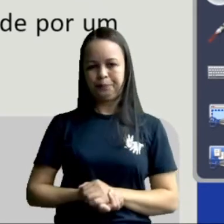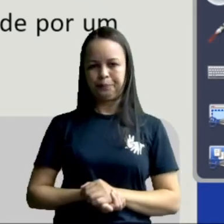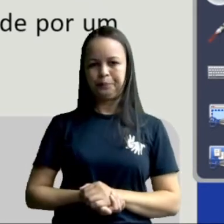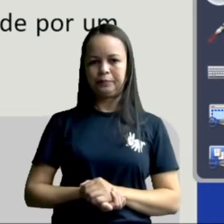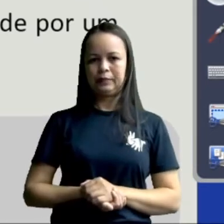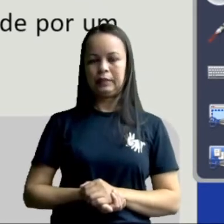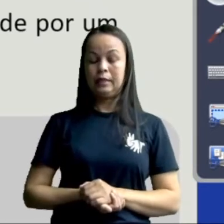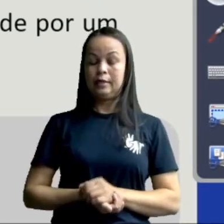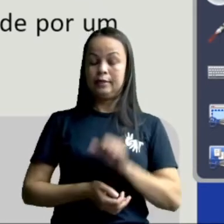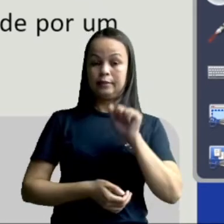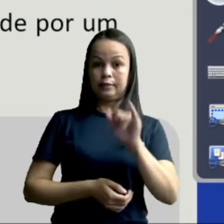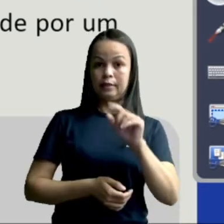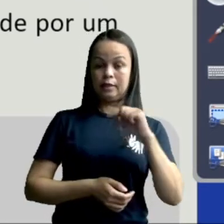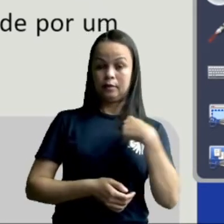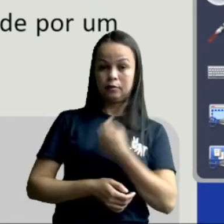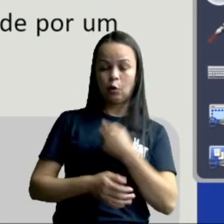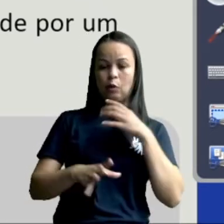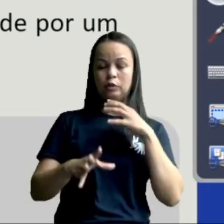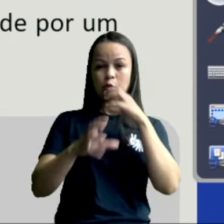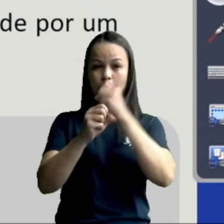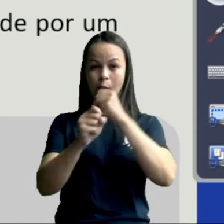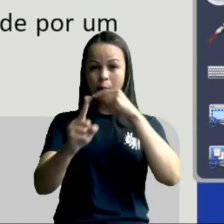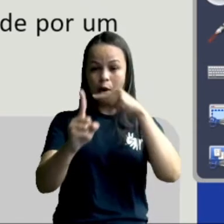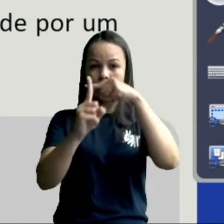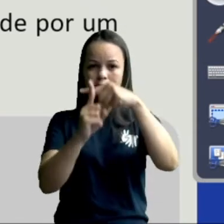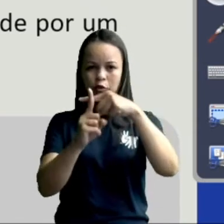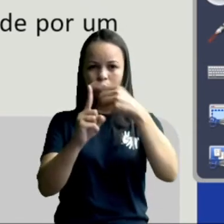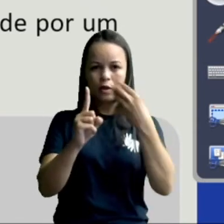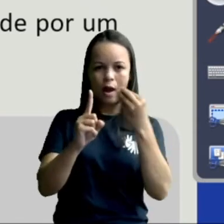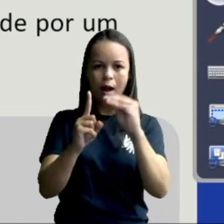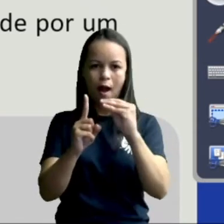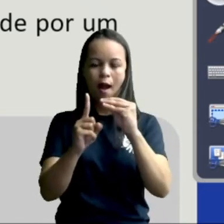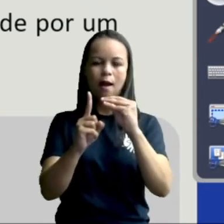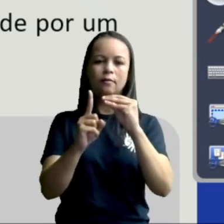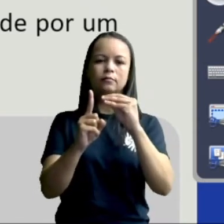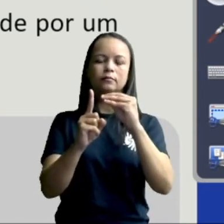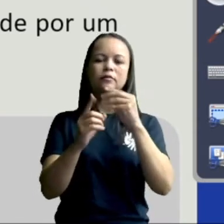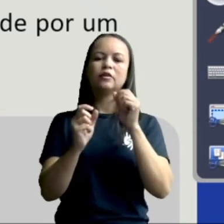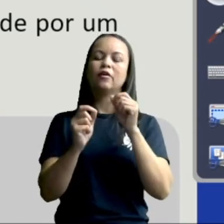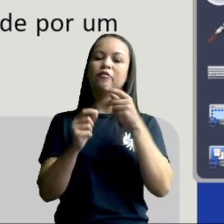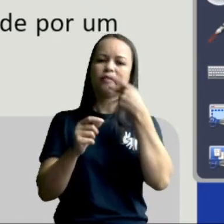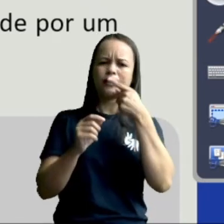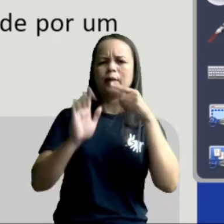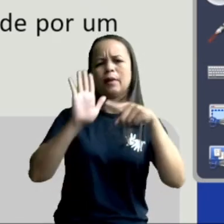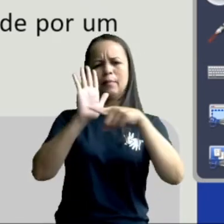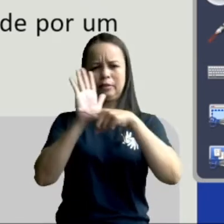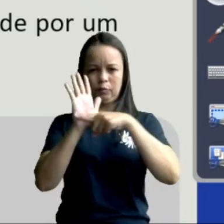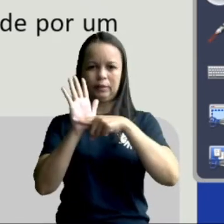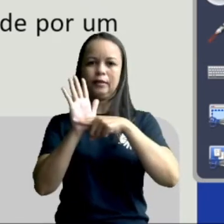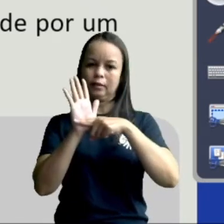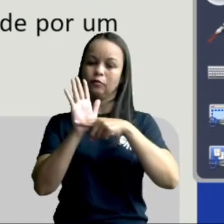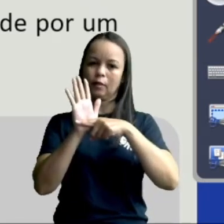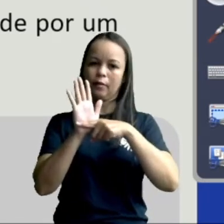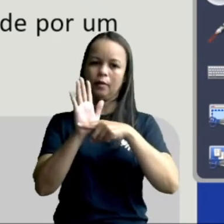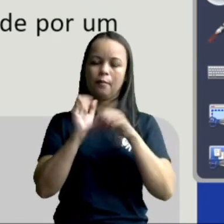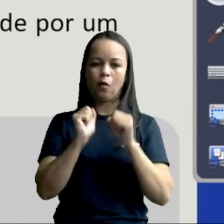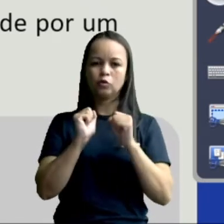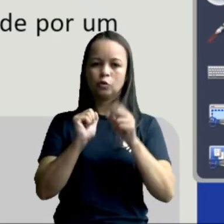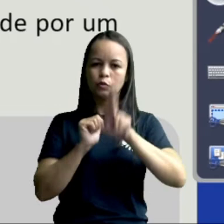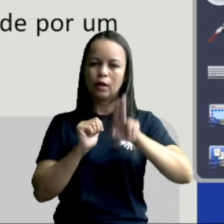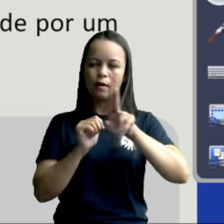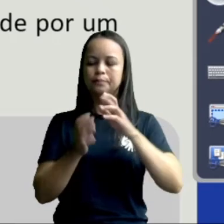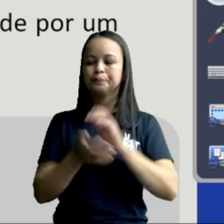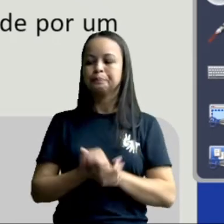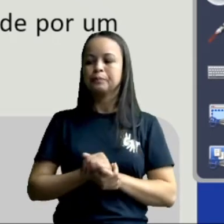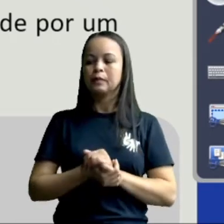gente somar, ou seja, a gente adicionar, e também vale para diminuir, tá? Para subtração. Se a gente